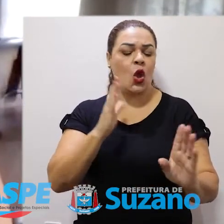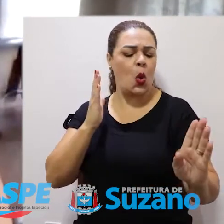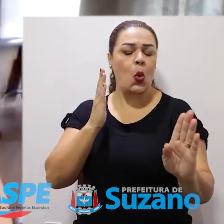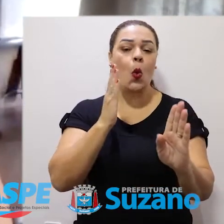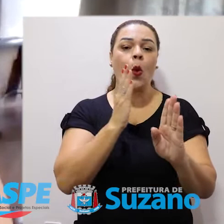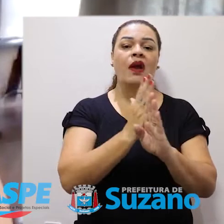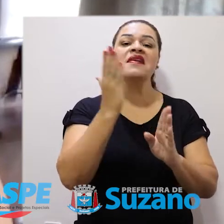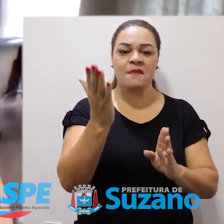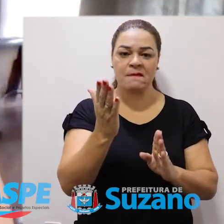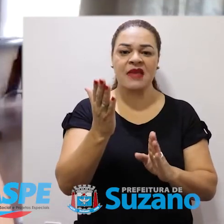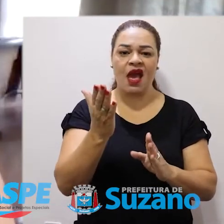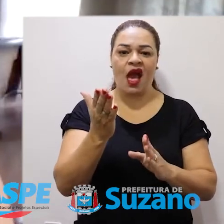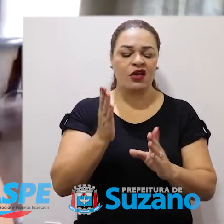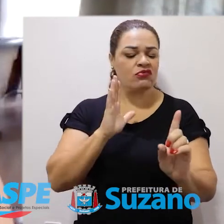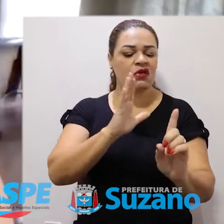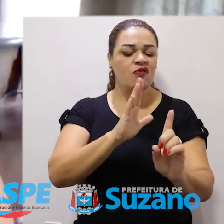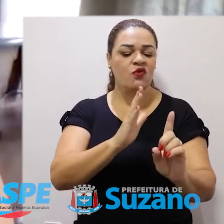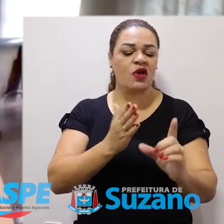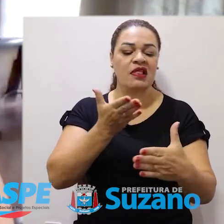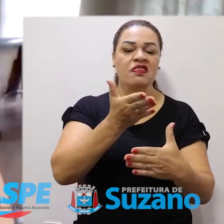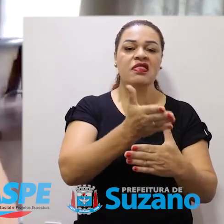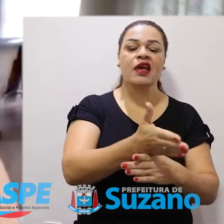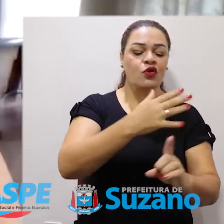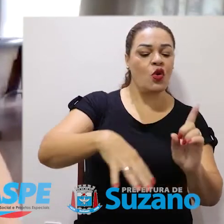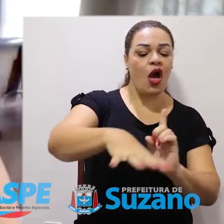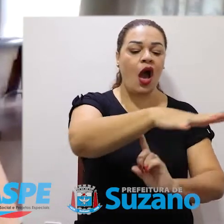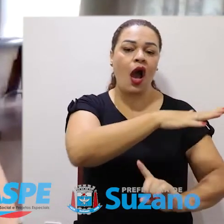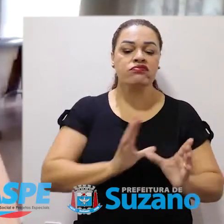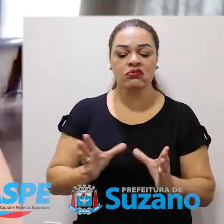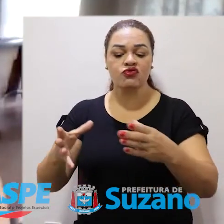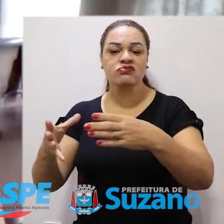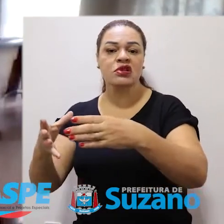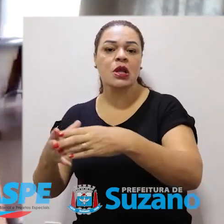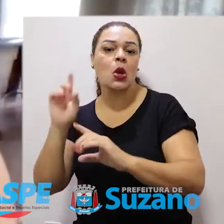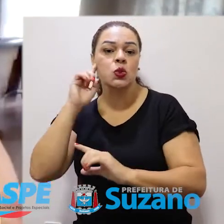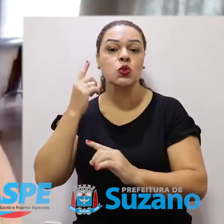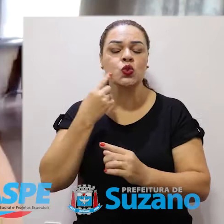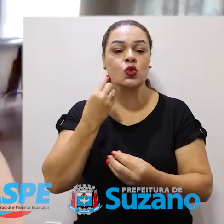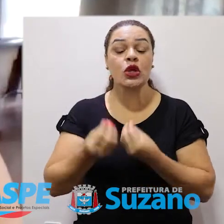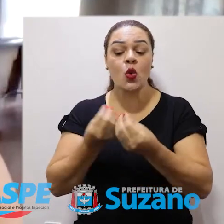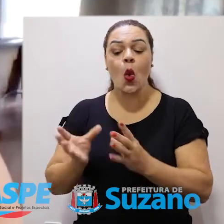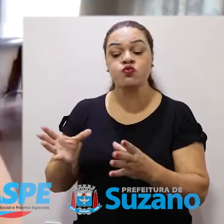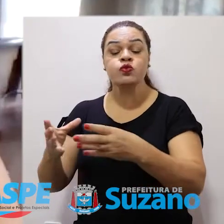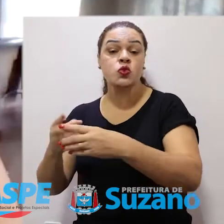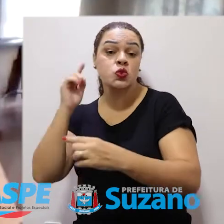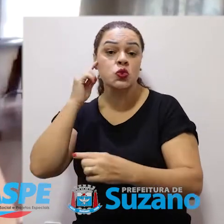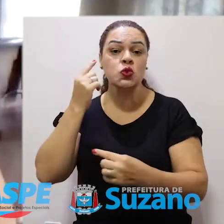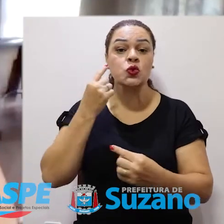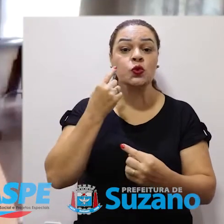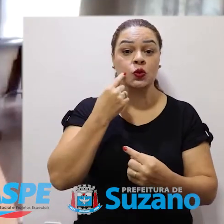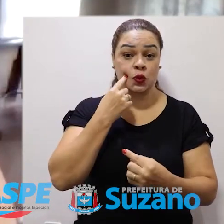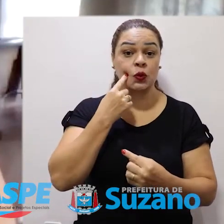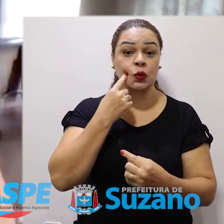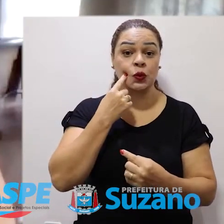é o impacto dessa influência na comunidade surda e, consequentemente, como é que a comunidade surda,